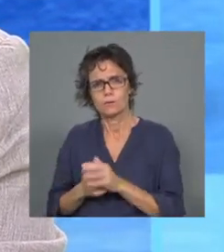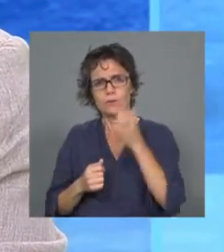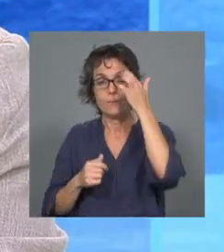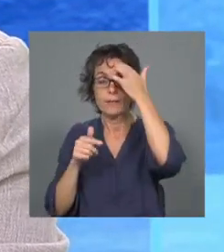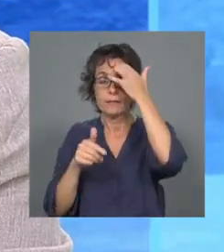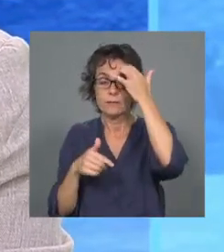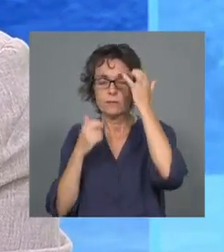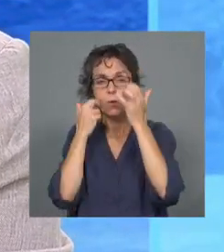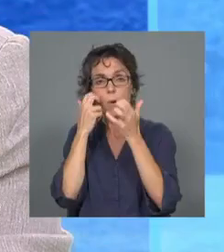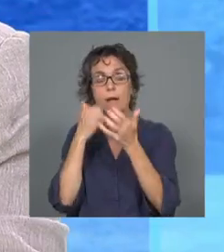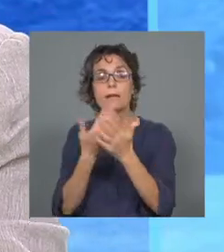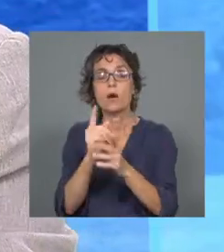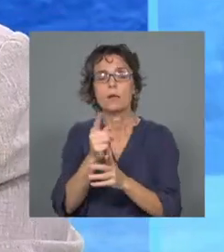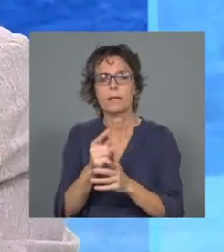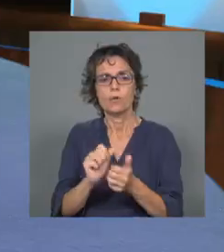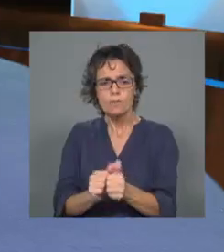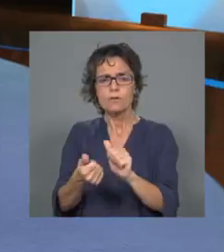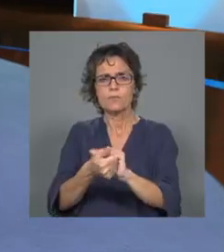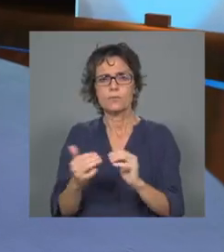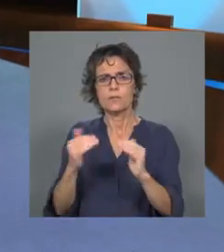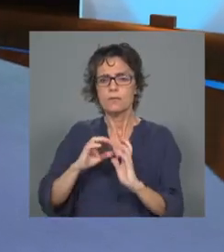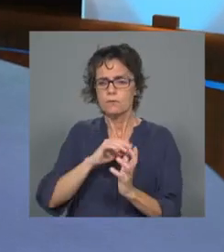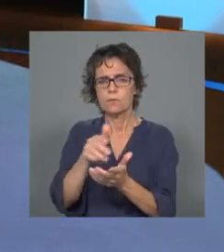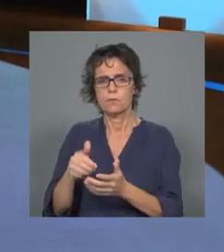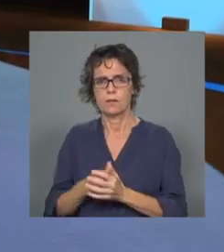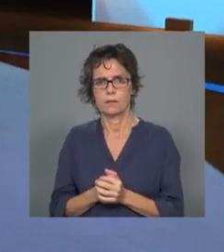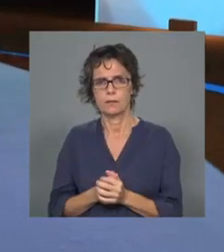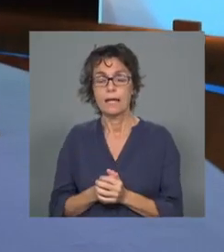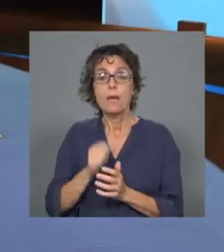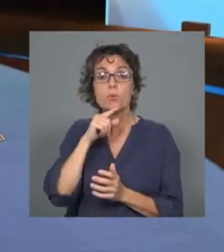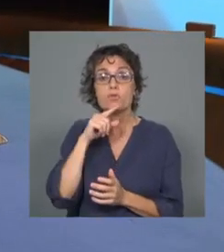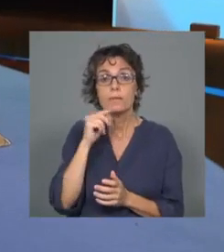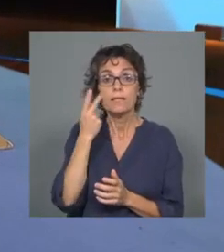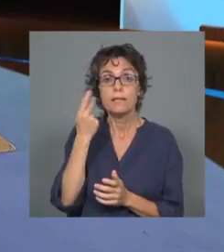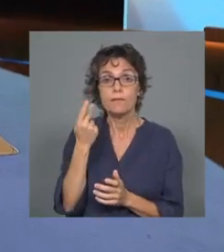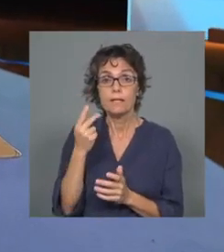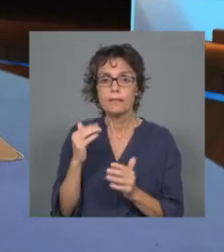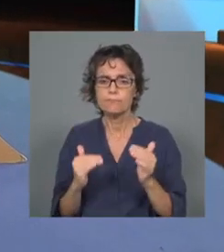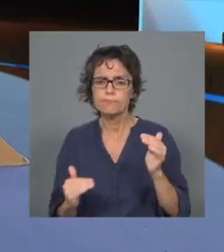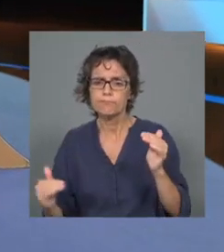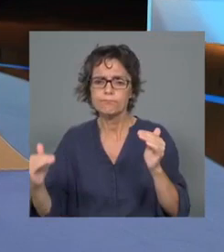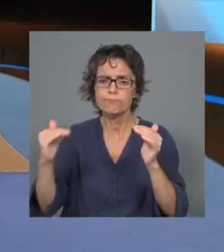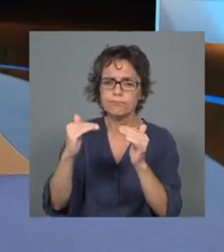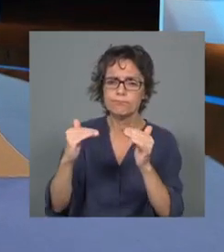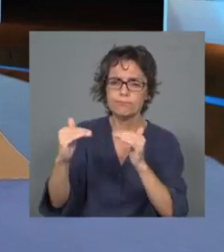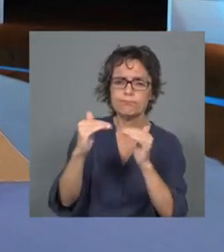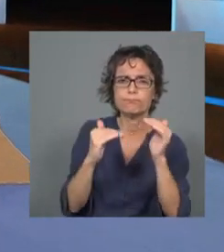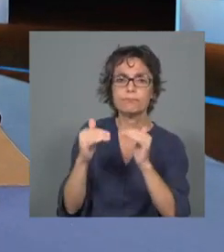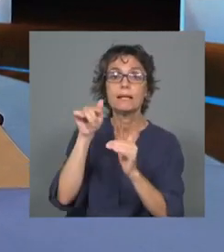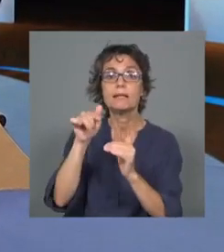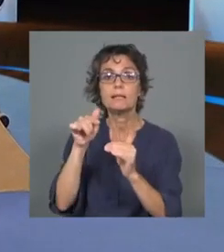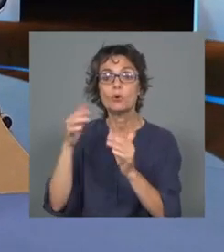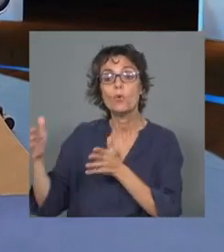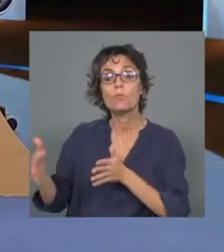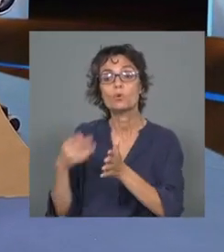nível de vida que hoje em dia não têm. Isso é que é, do meu ponto de vista, fundamental. Esse é que é o que tem sido o percurso destes jovens, e o facto